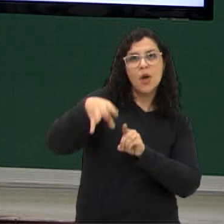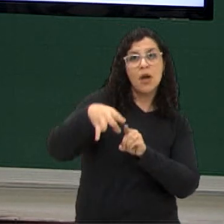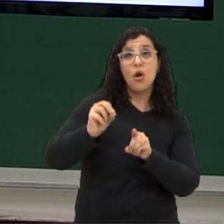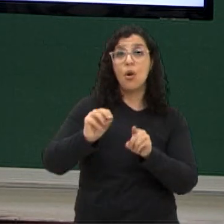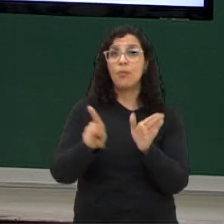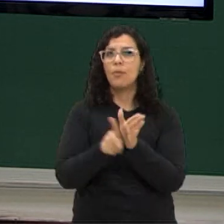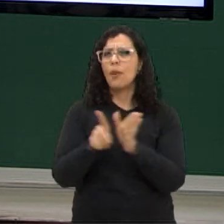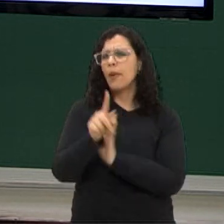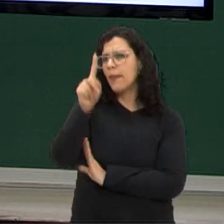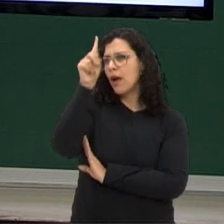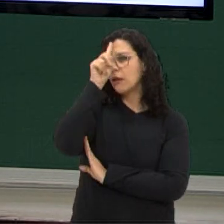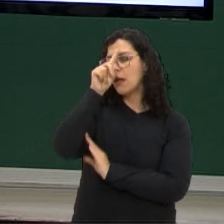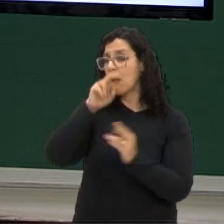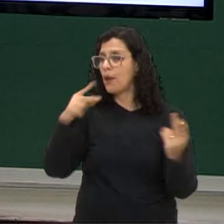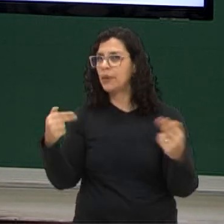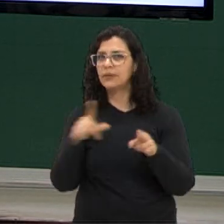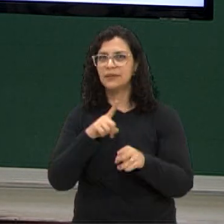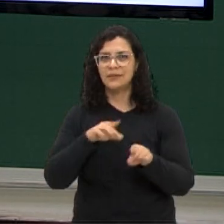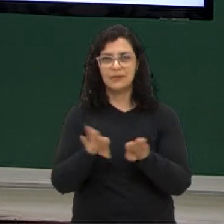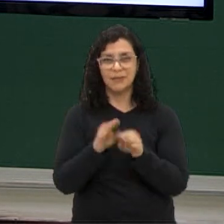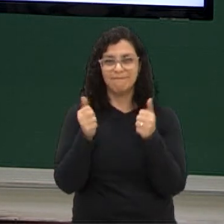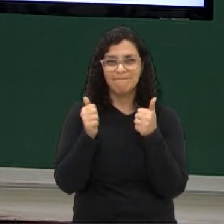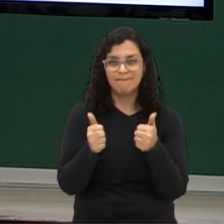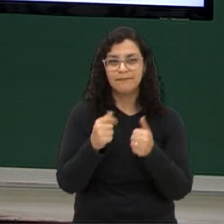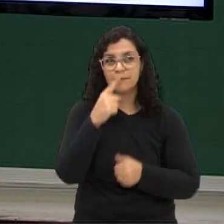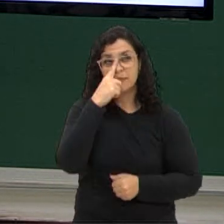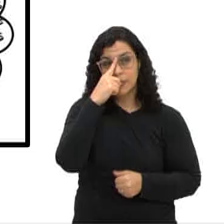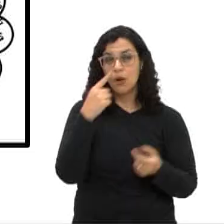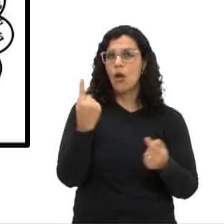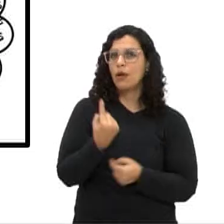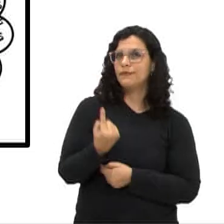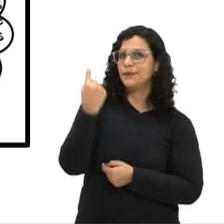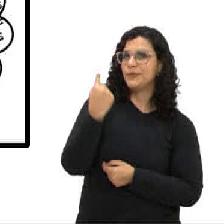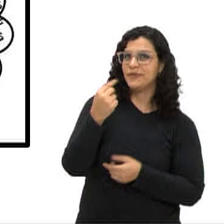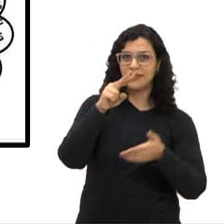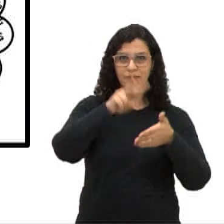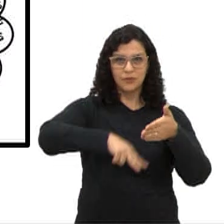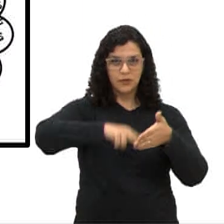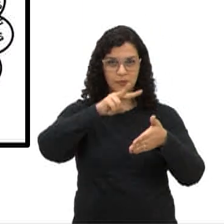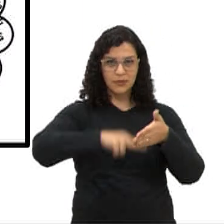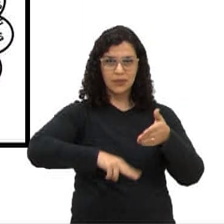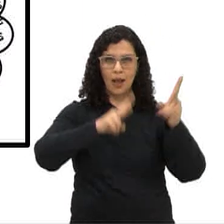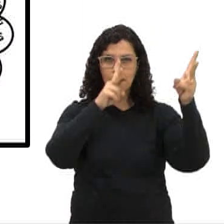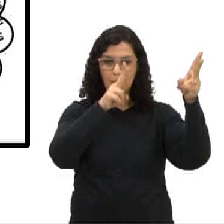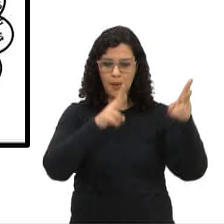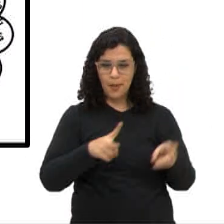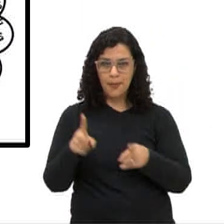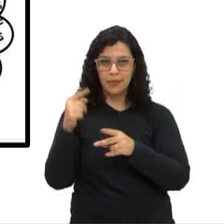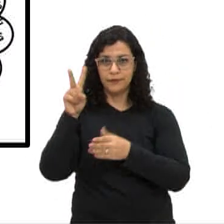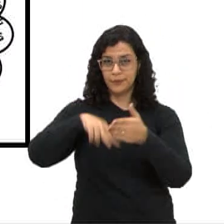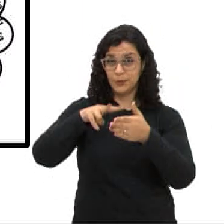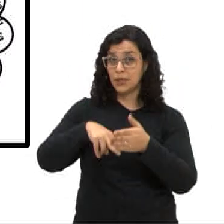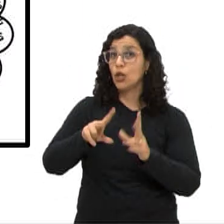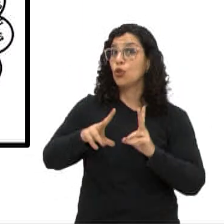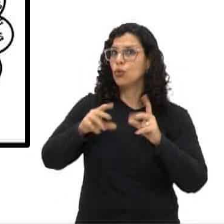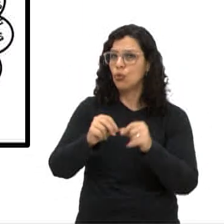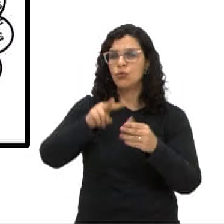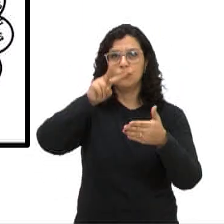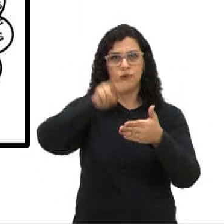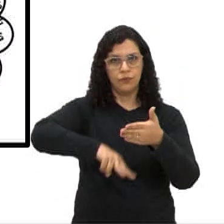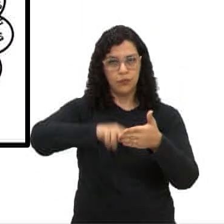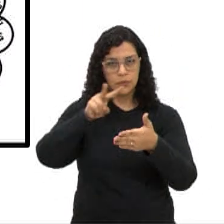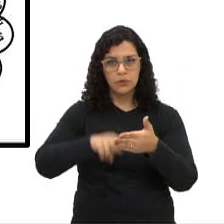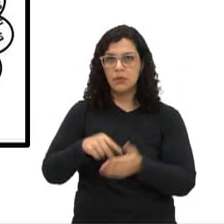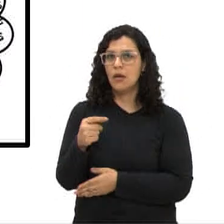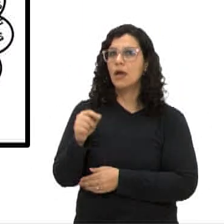uma ideia. Beleza? Vamos ler uma historieta. Então, vamos ler uma história em quadrinhos